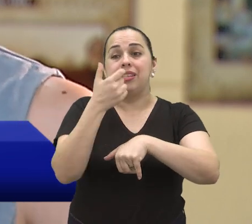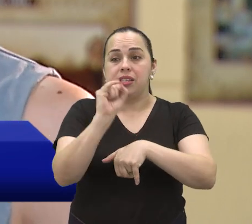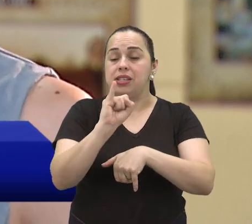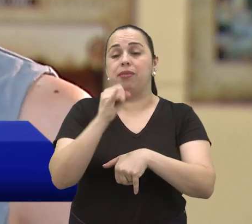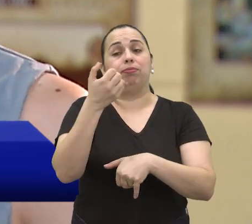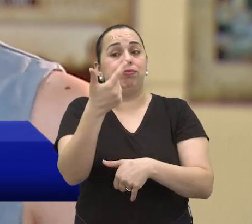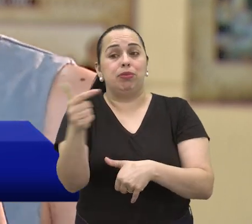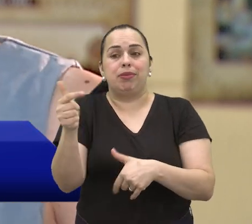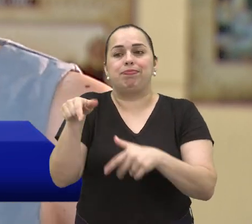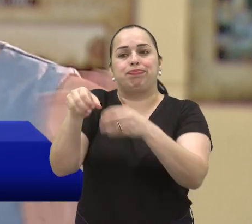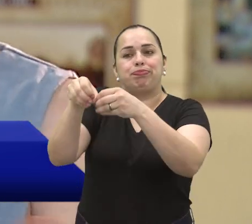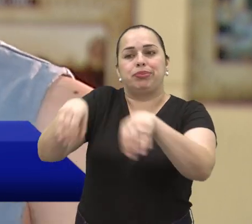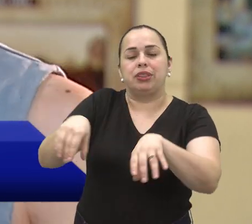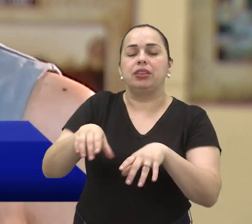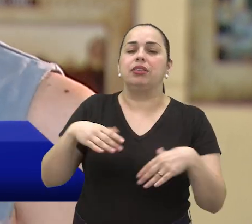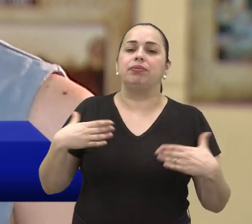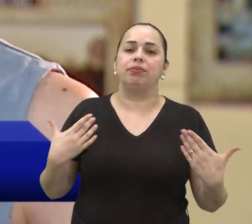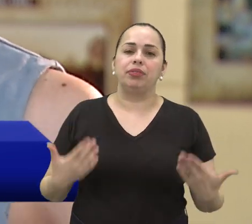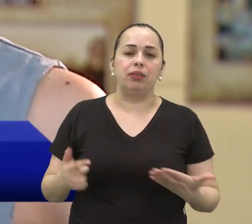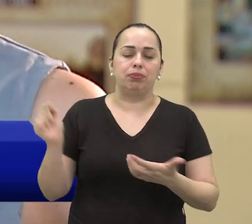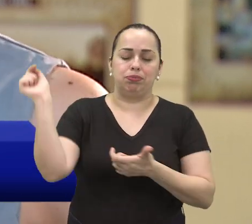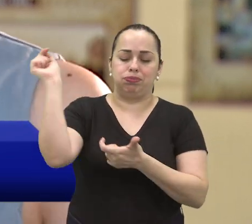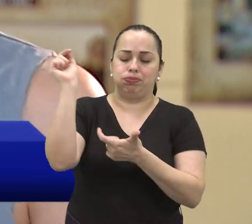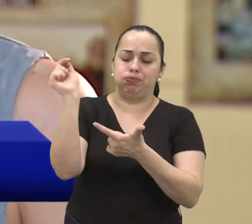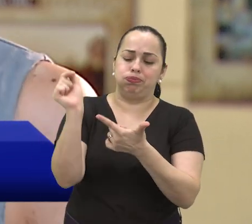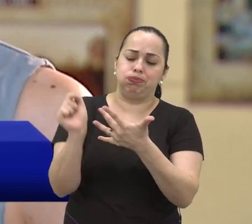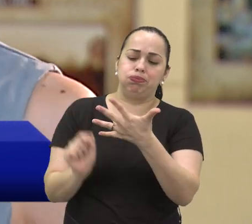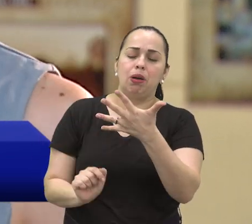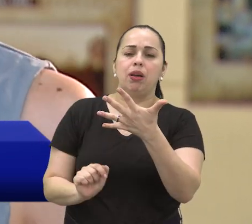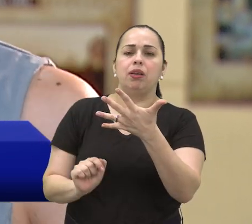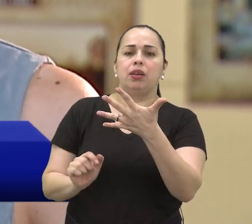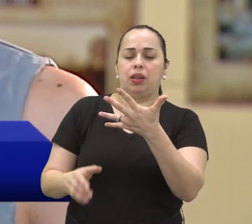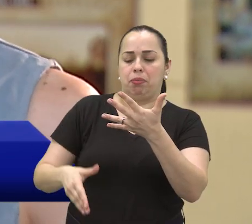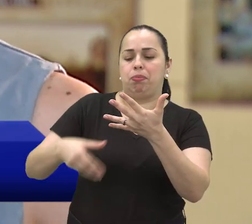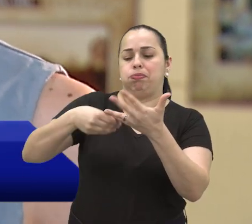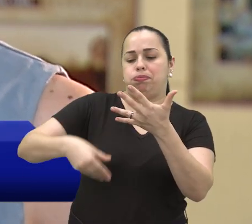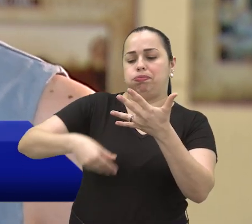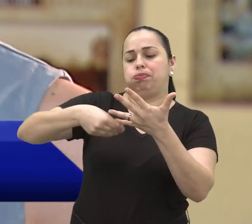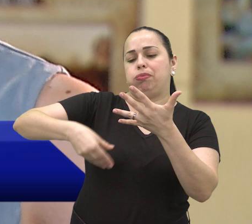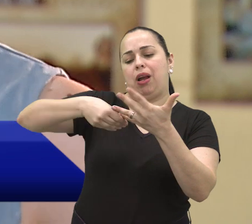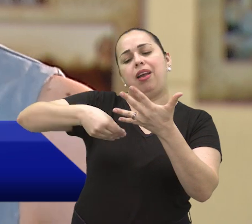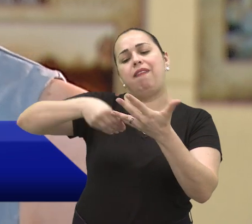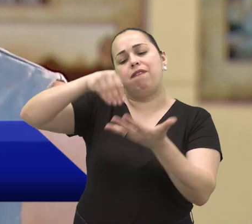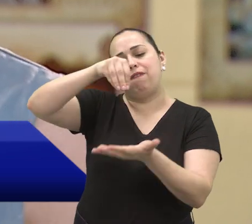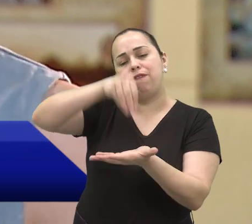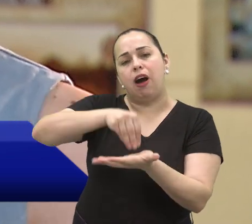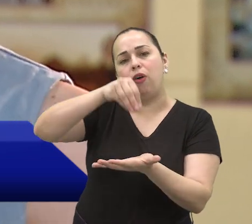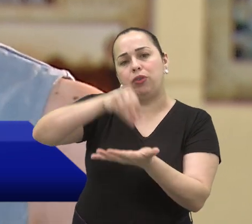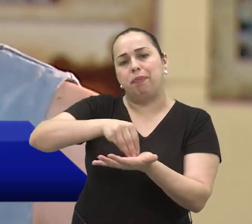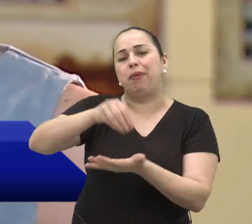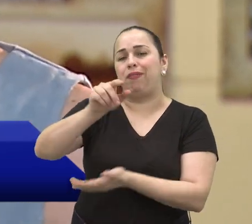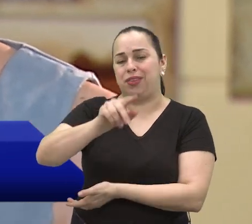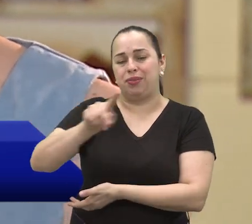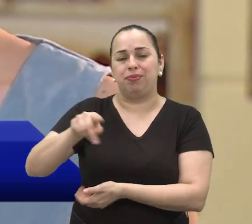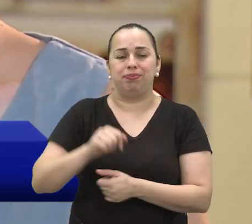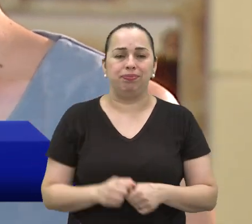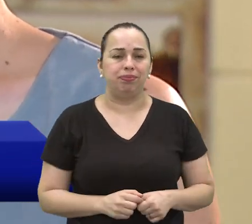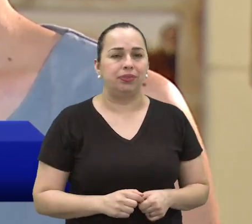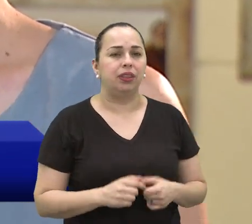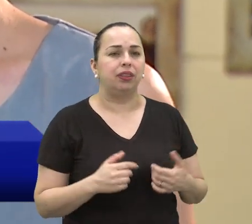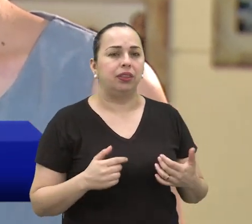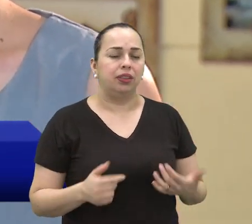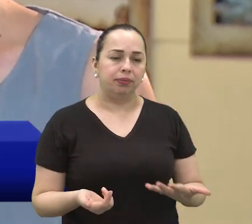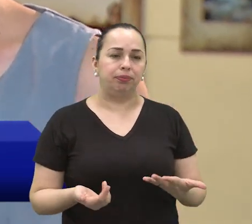né? Então, assim, são vários fatores que vão se somando para essa falta, né, de professores. E